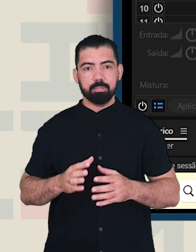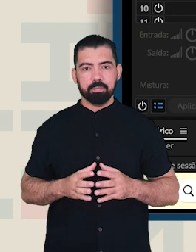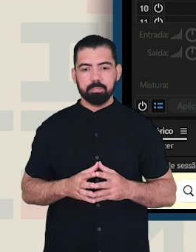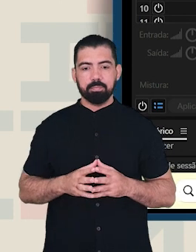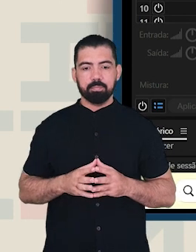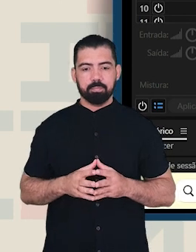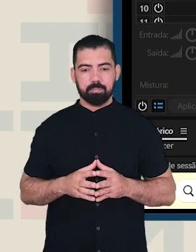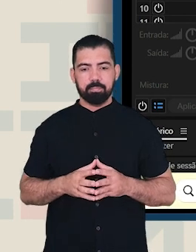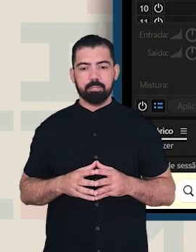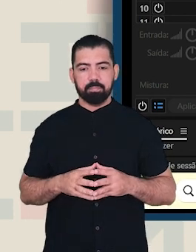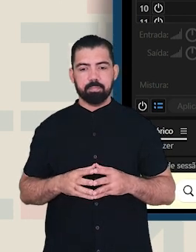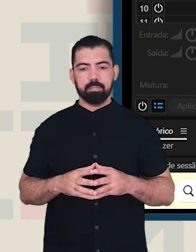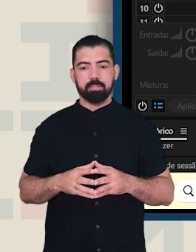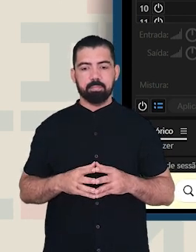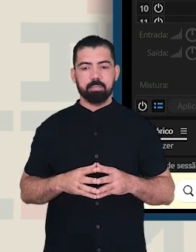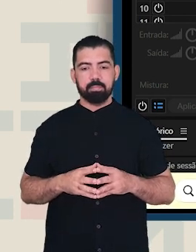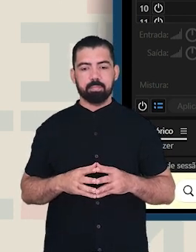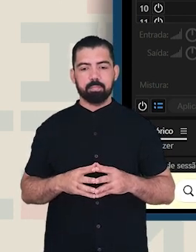A ver,